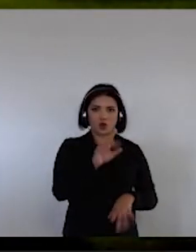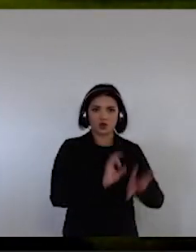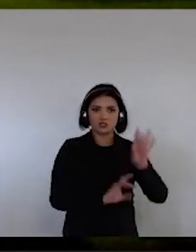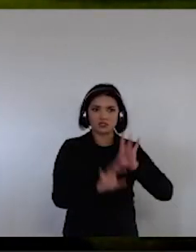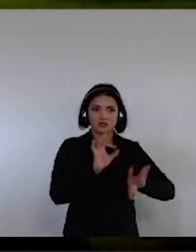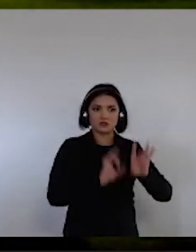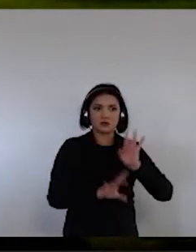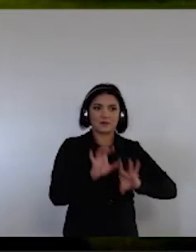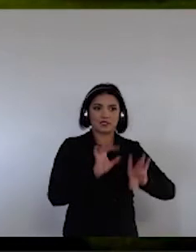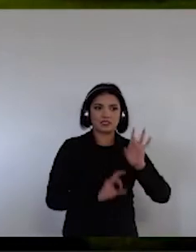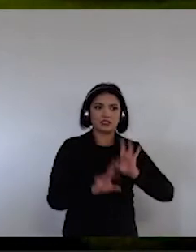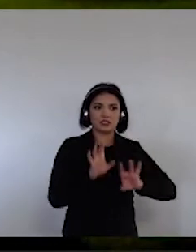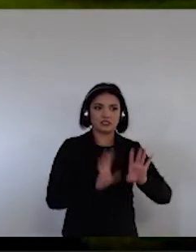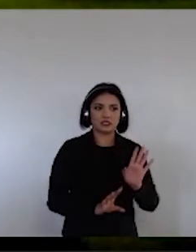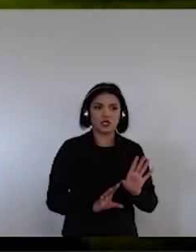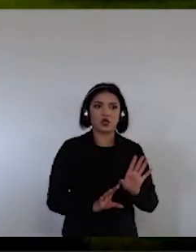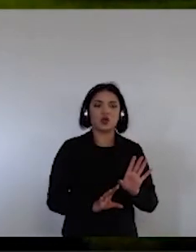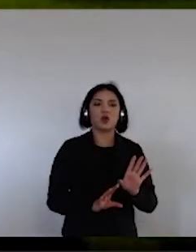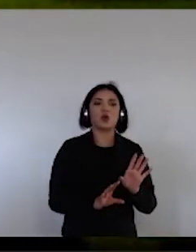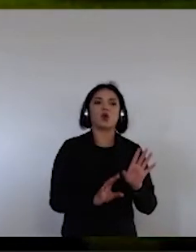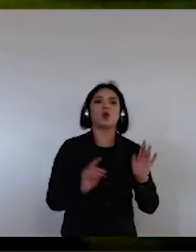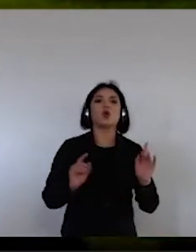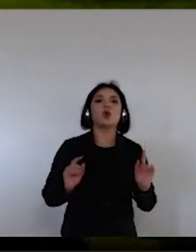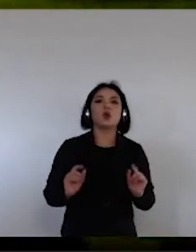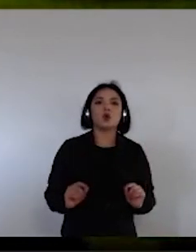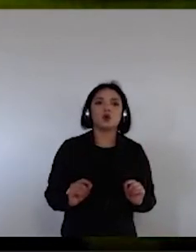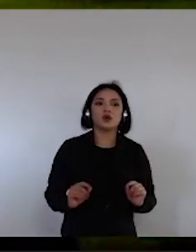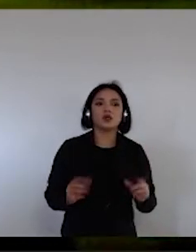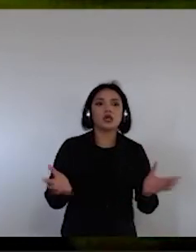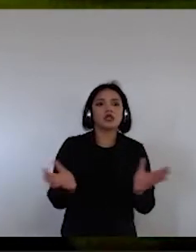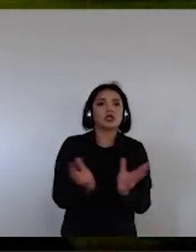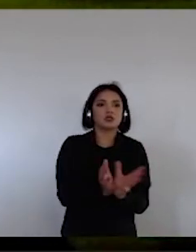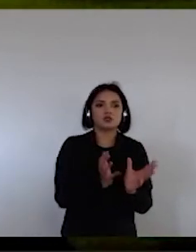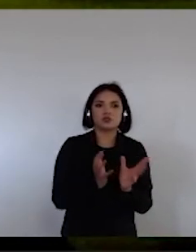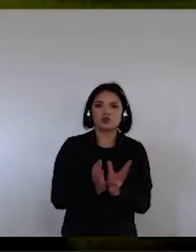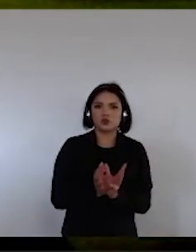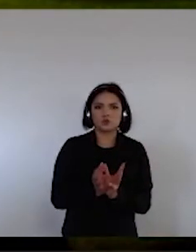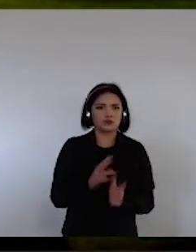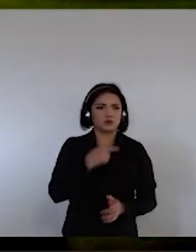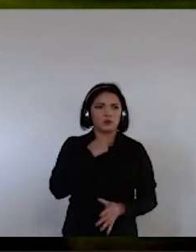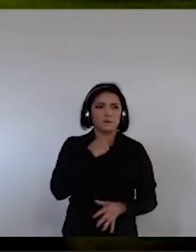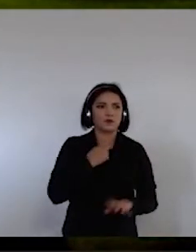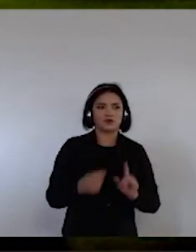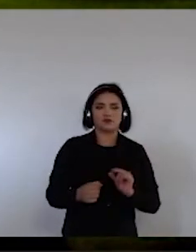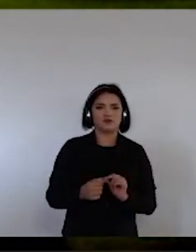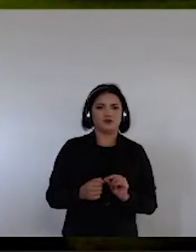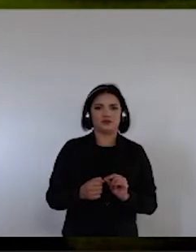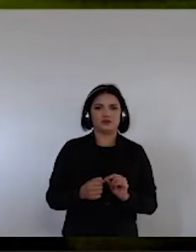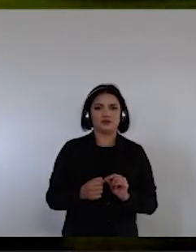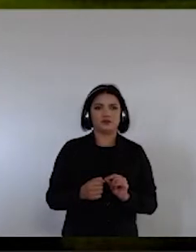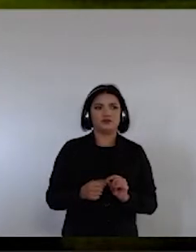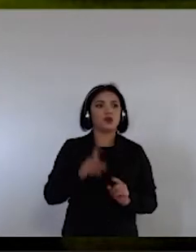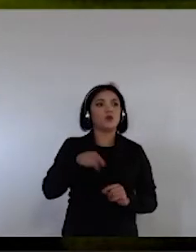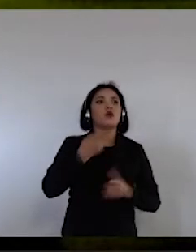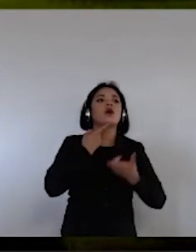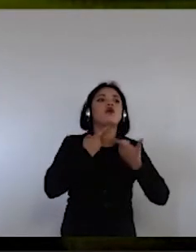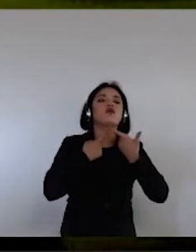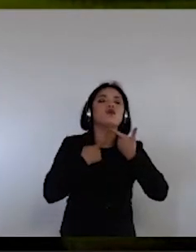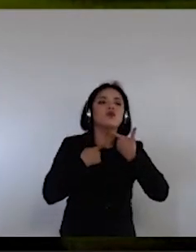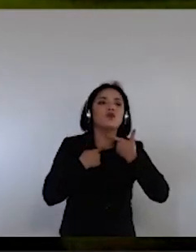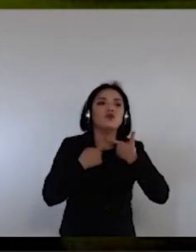estamos falando de processo eletrônico. A vista não é você ter que pegar o processo físico, ficar ali olhando página por